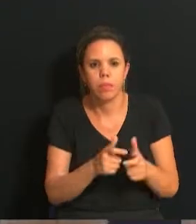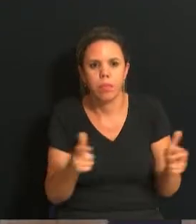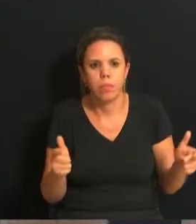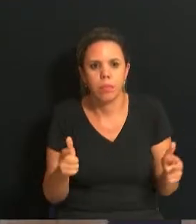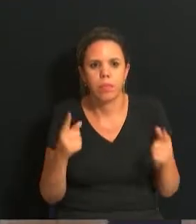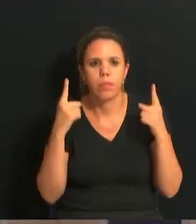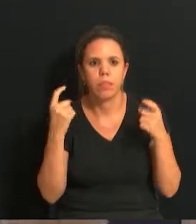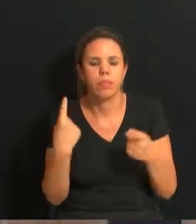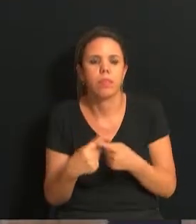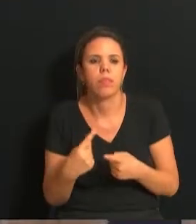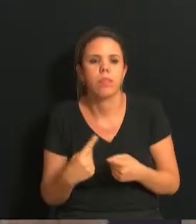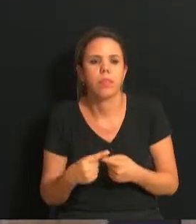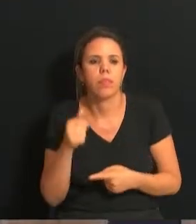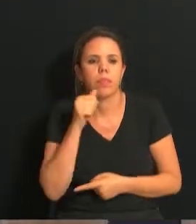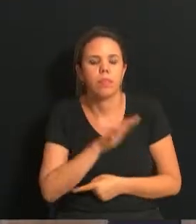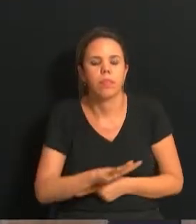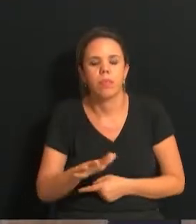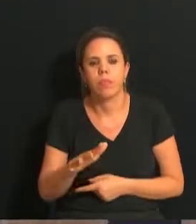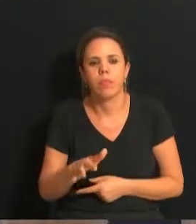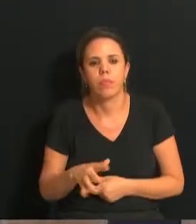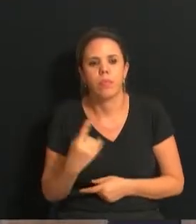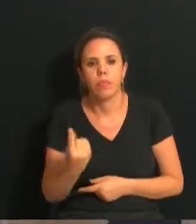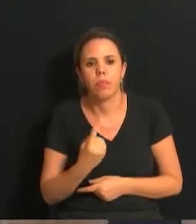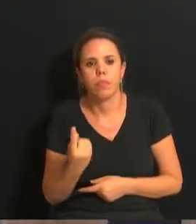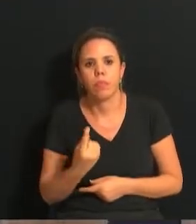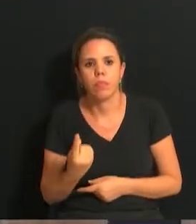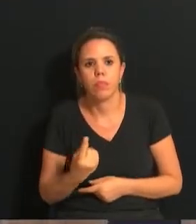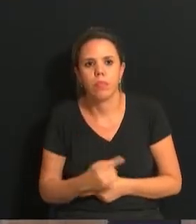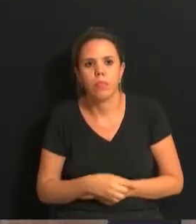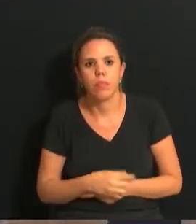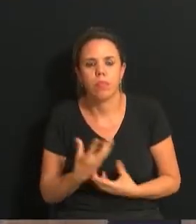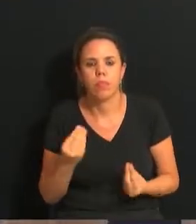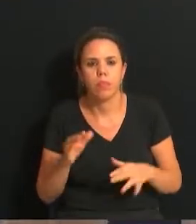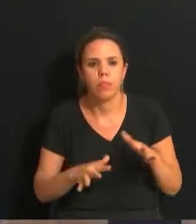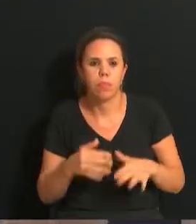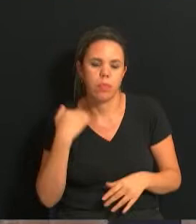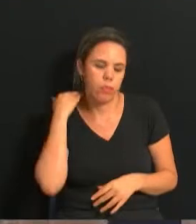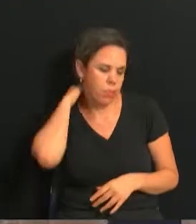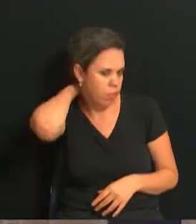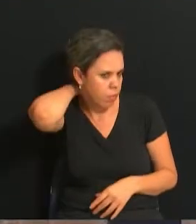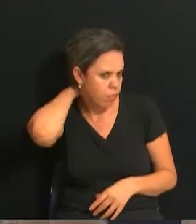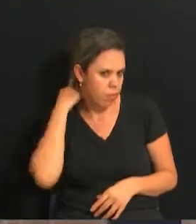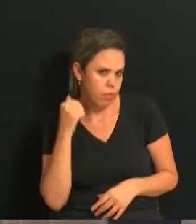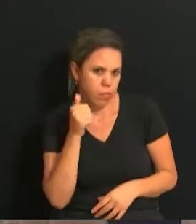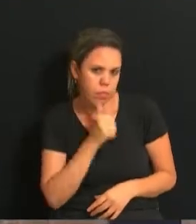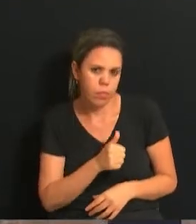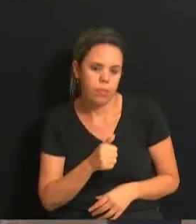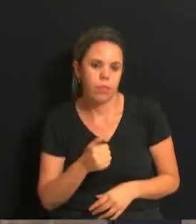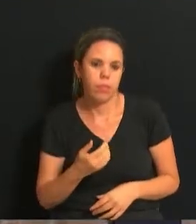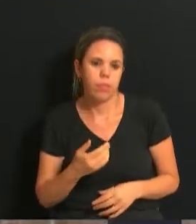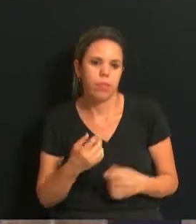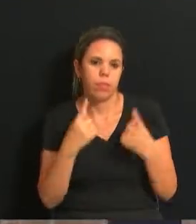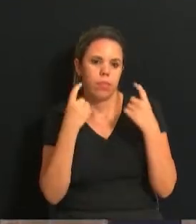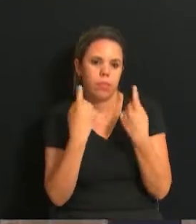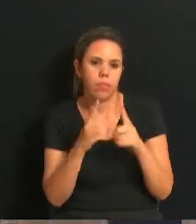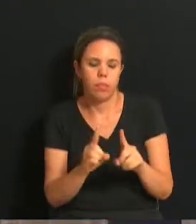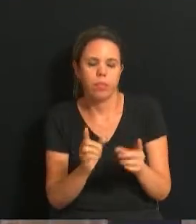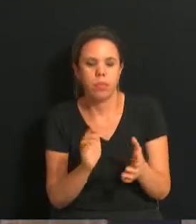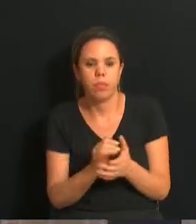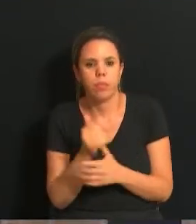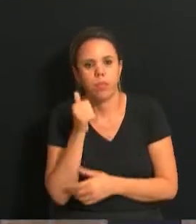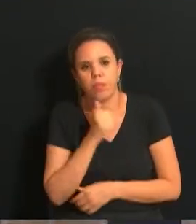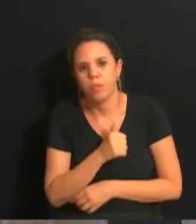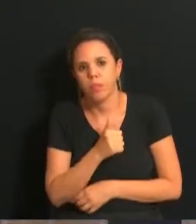violência, porque as mulheres em situação de isolamento social, muitas vezes em situação de isolamento social com seus agressores, as mulheres que